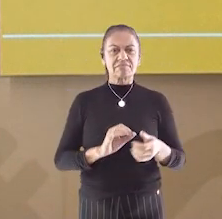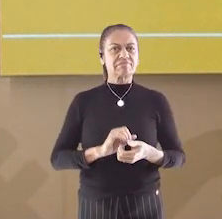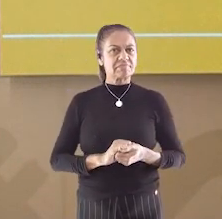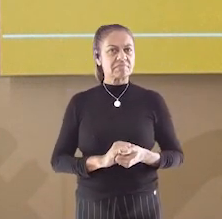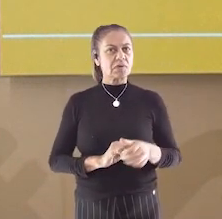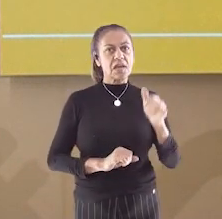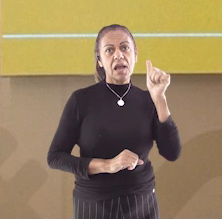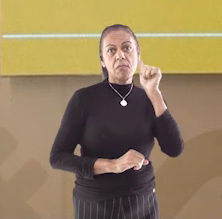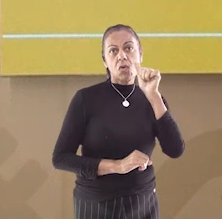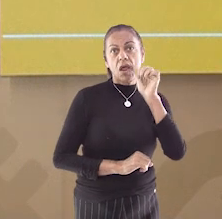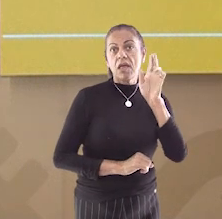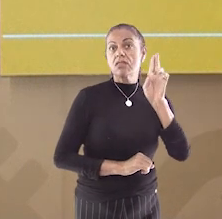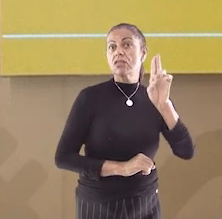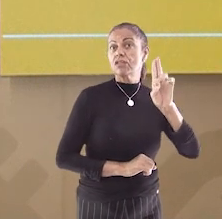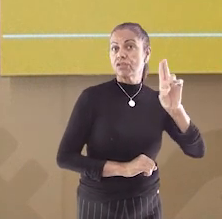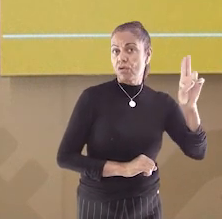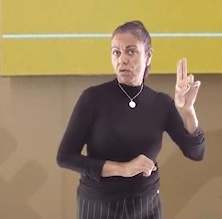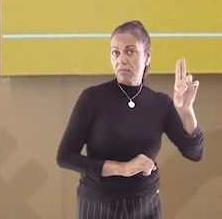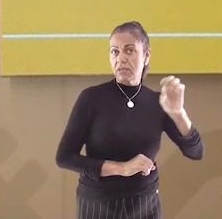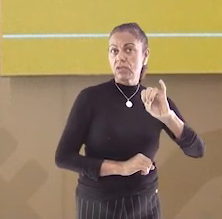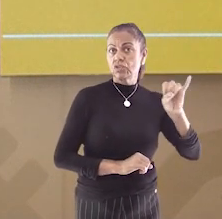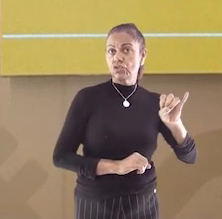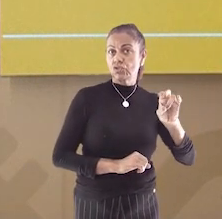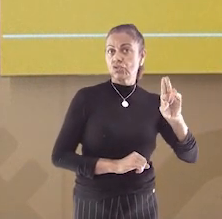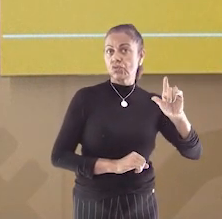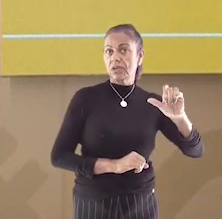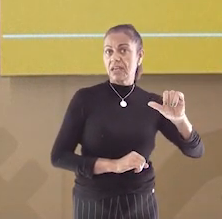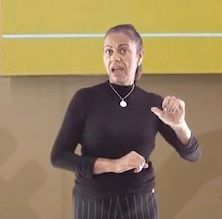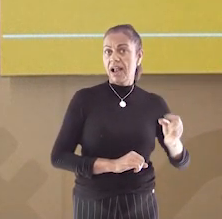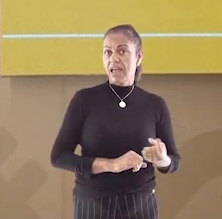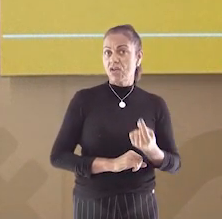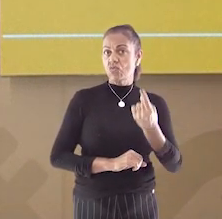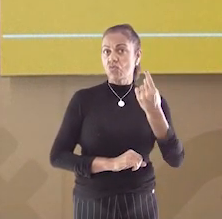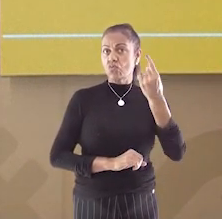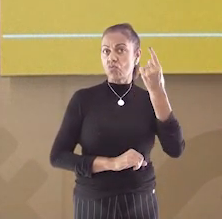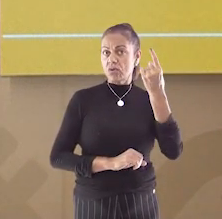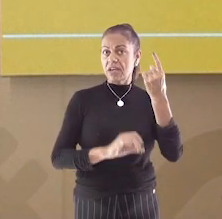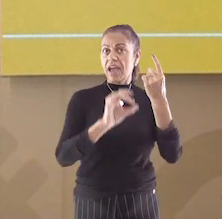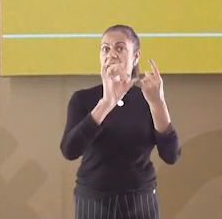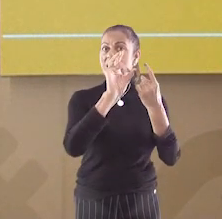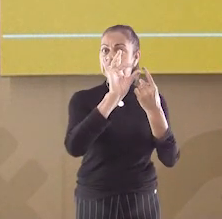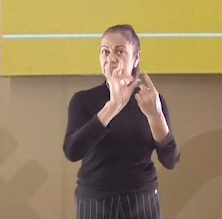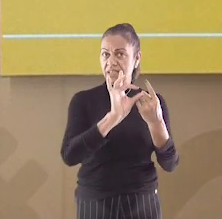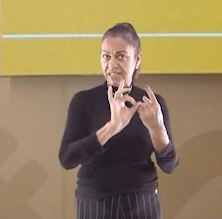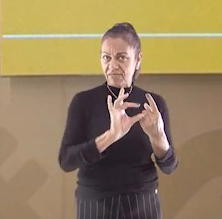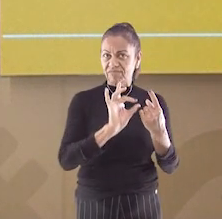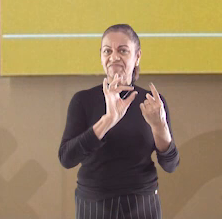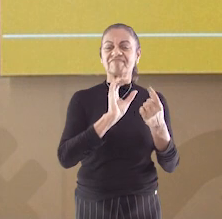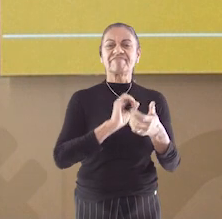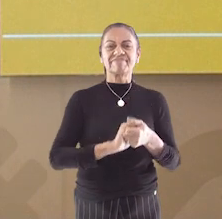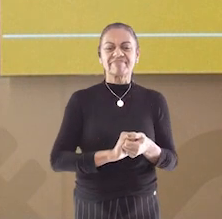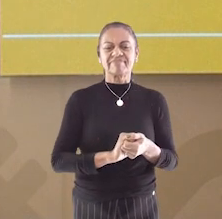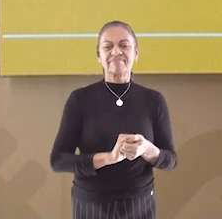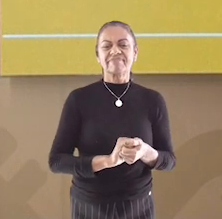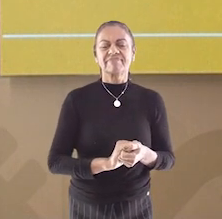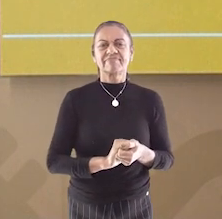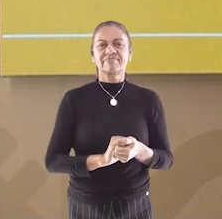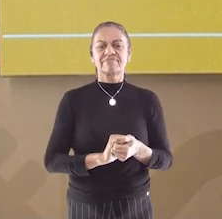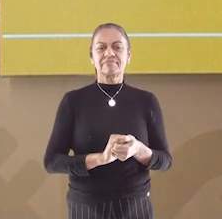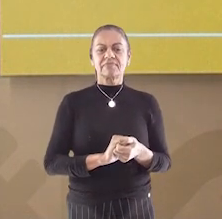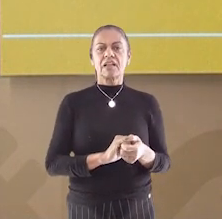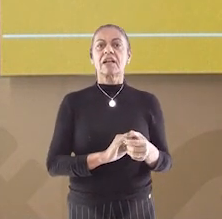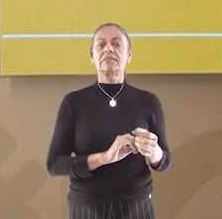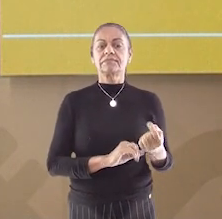dessas coisas. A mulher se chama Júlia, ok? É uma mulher específica. Por mais que existam várias e várias